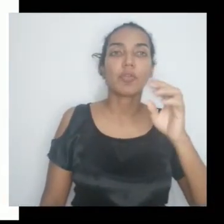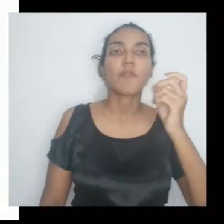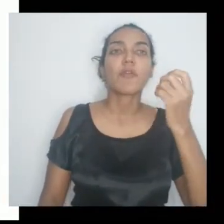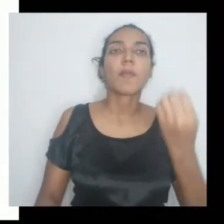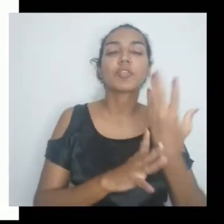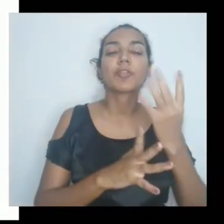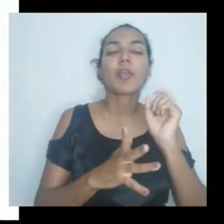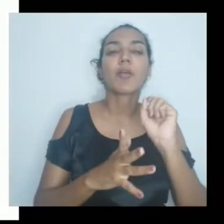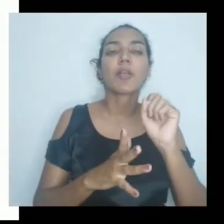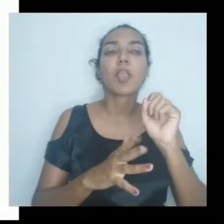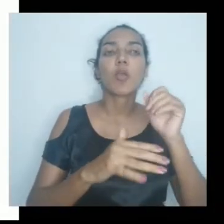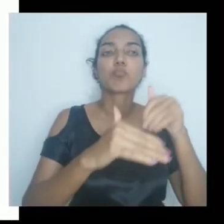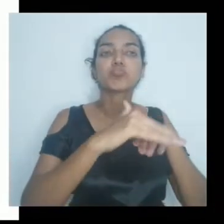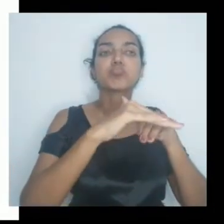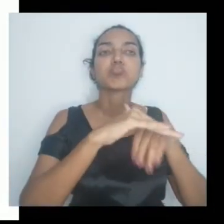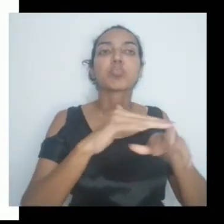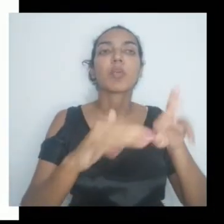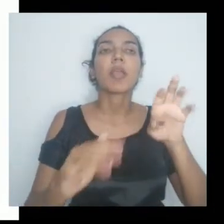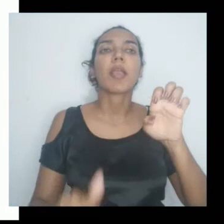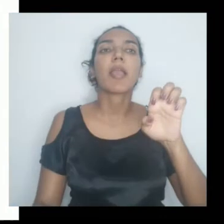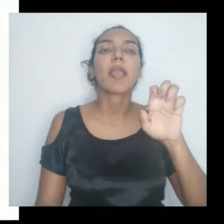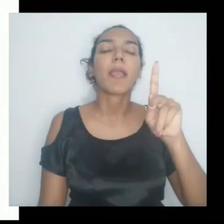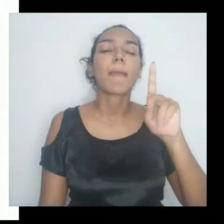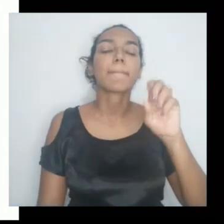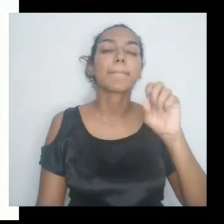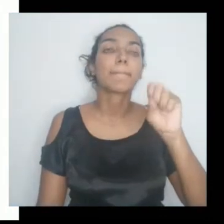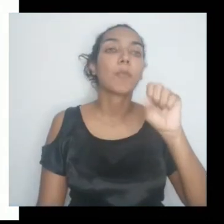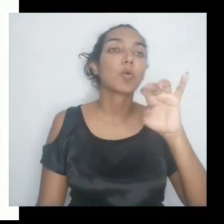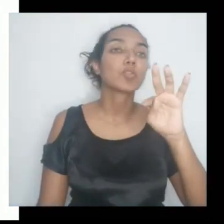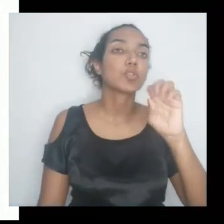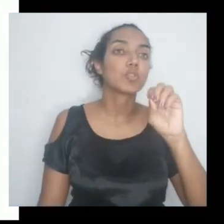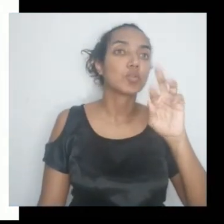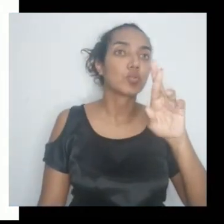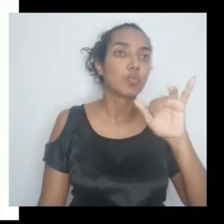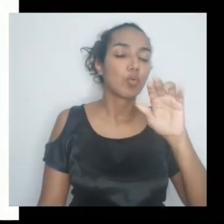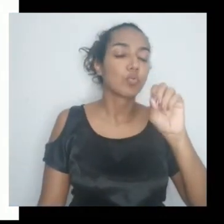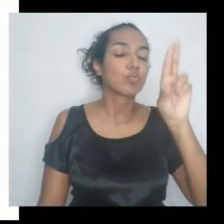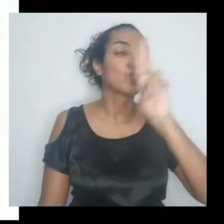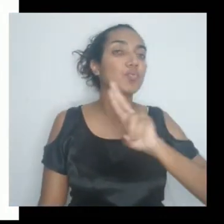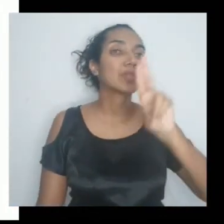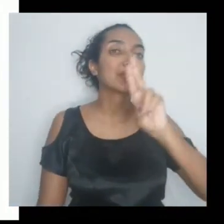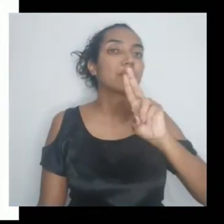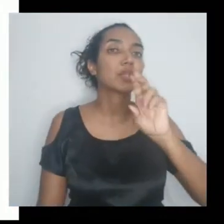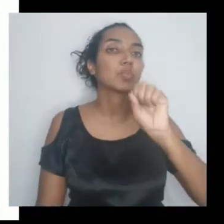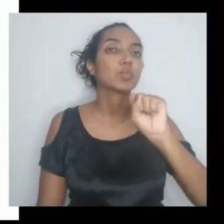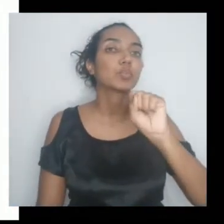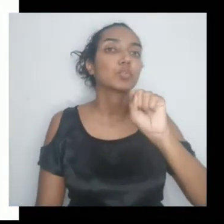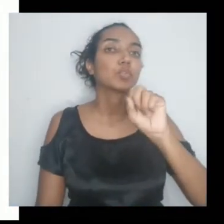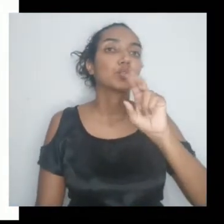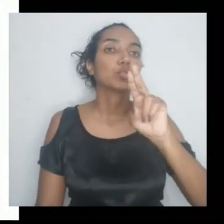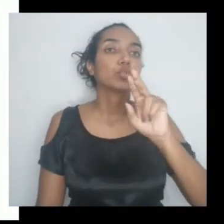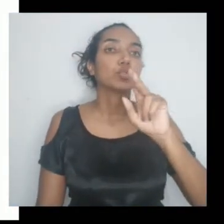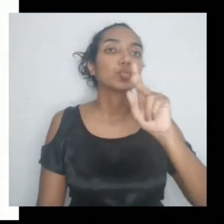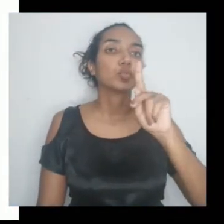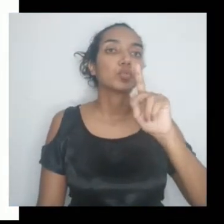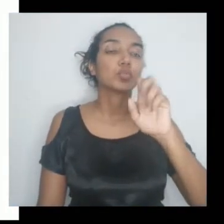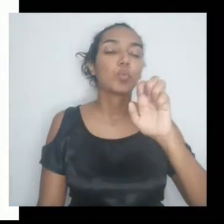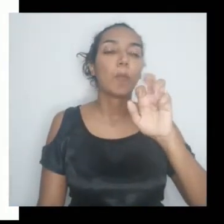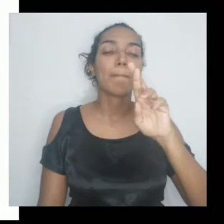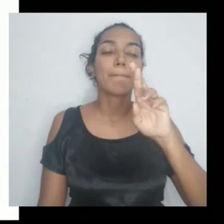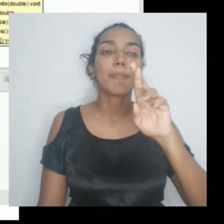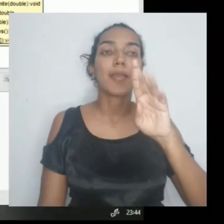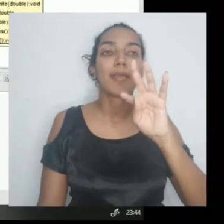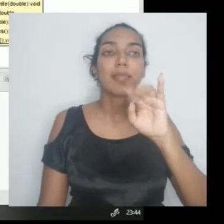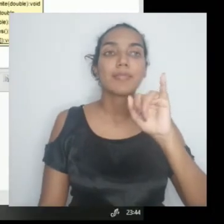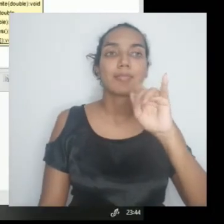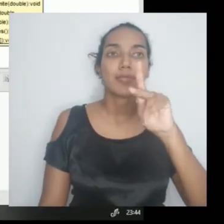ver o que é que vai acontecer se eu passar subtipos para esse repositório. Vamos aqui no repositório